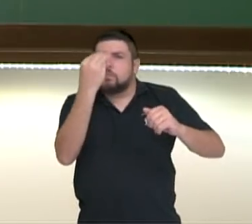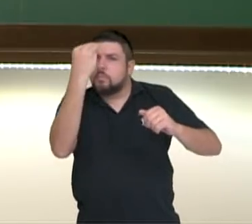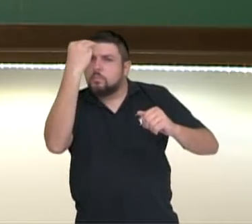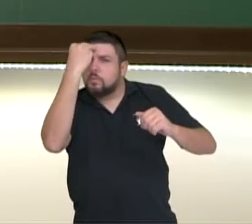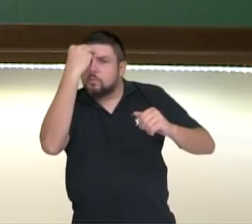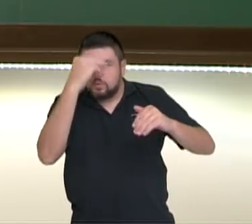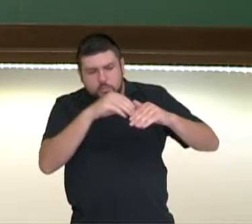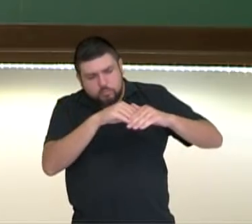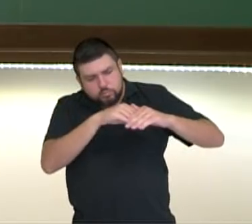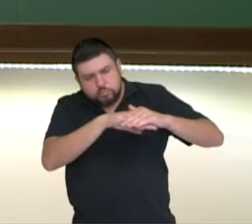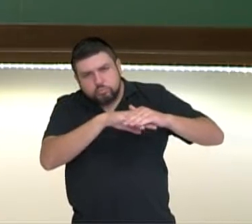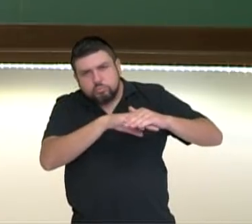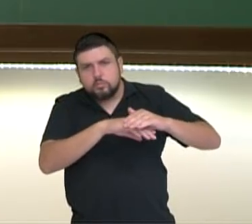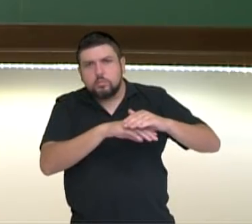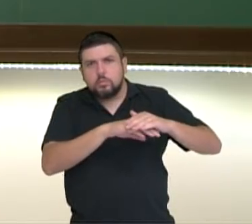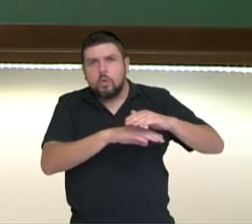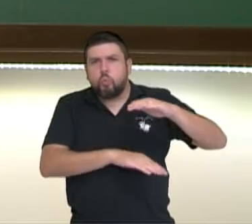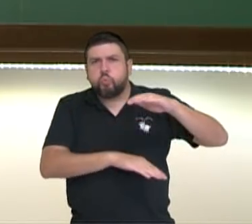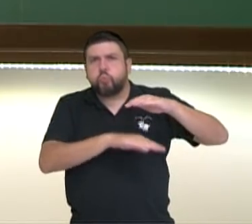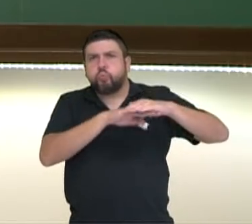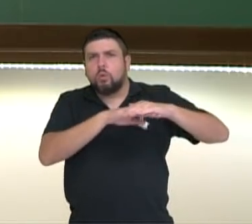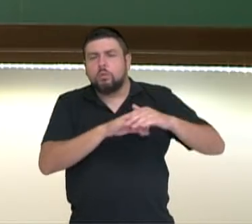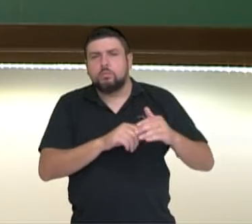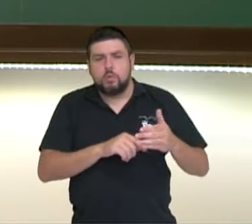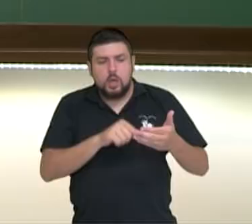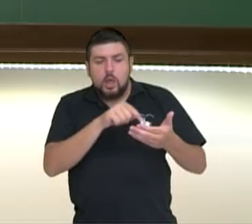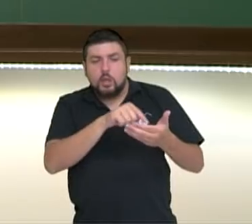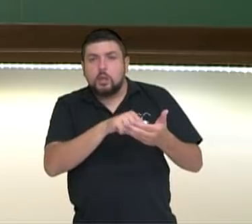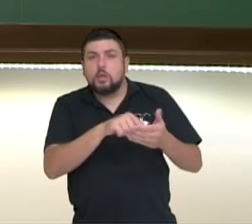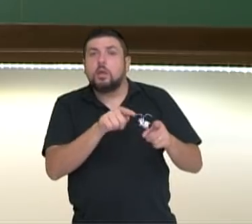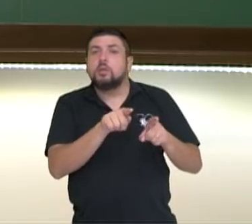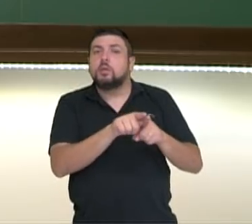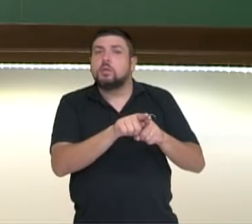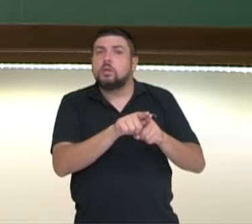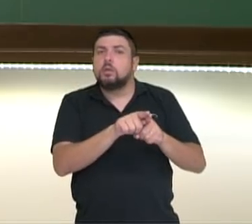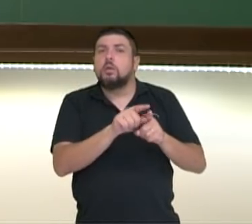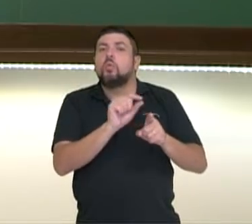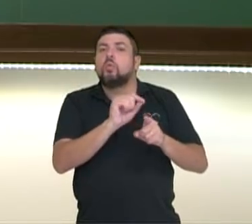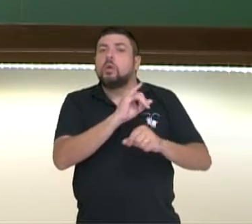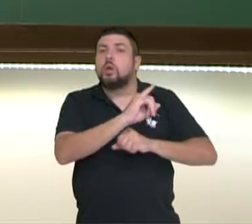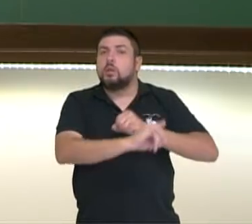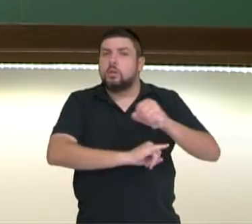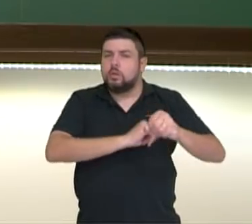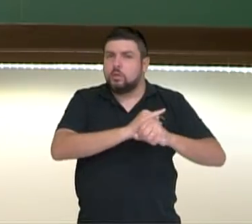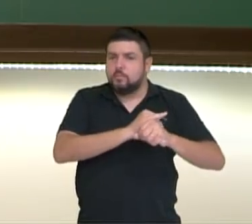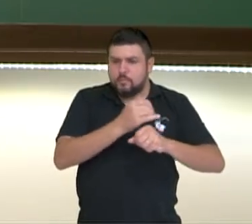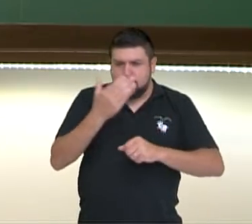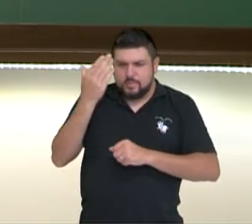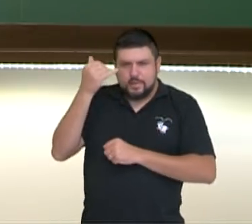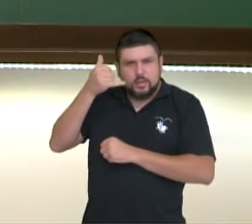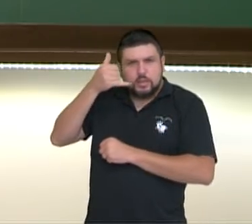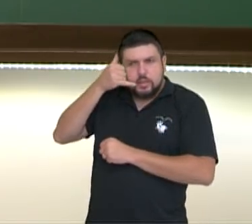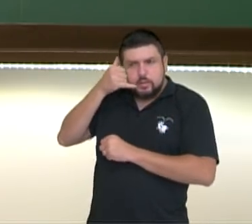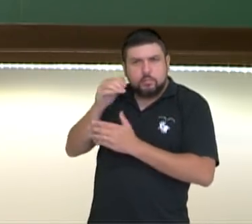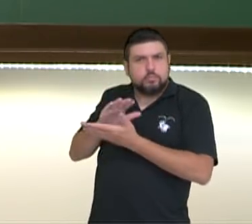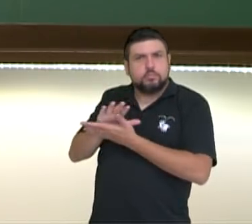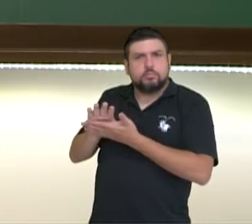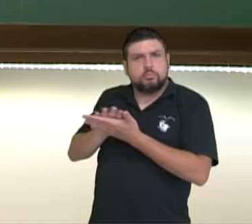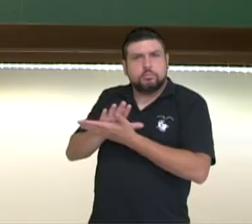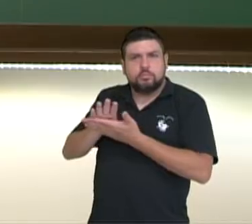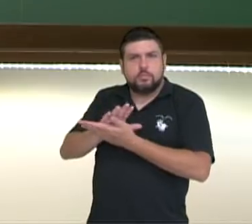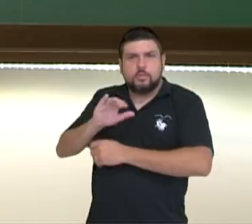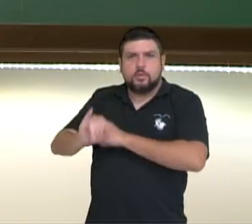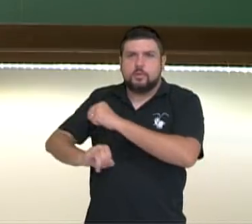e também eles se conectam à internet, coisas que os antigos celulares não faziam. Então eu consigo